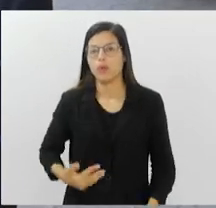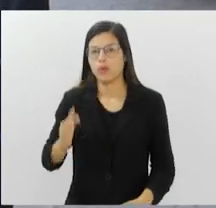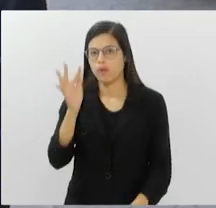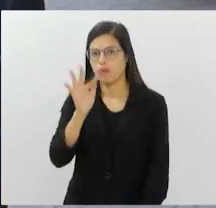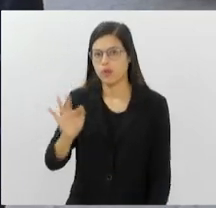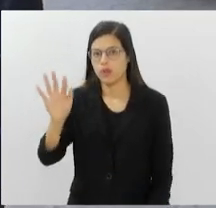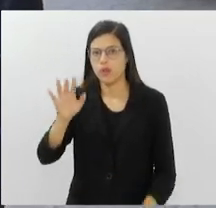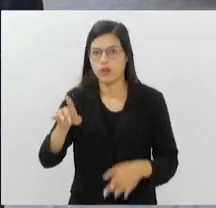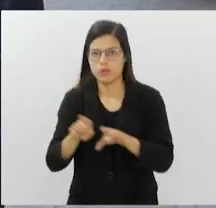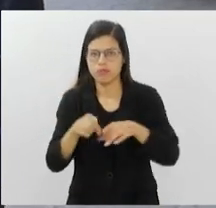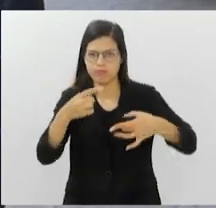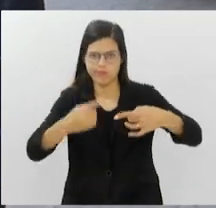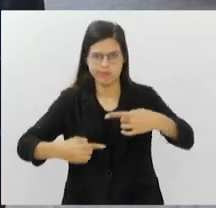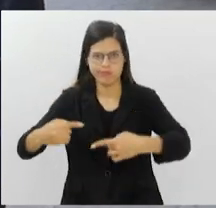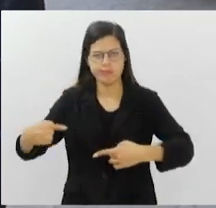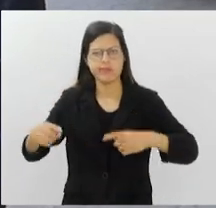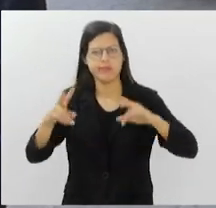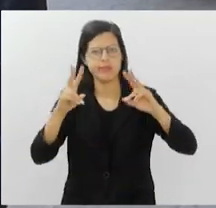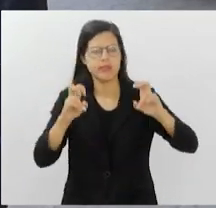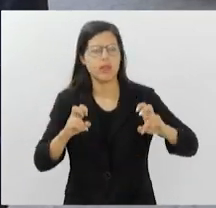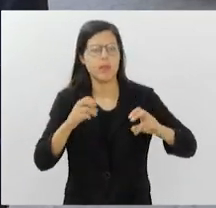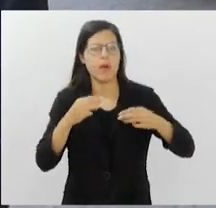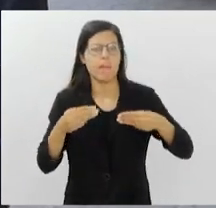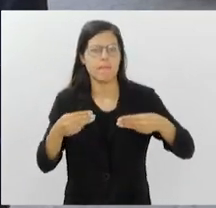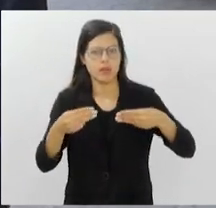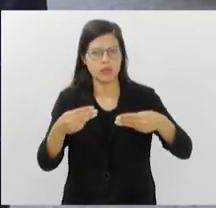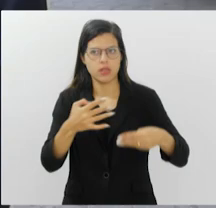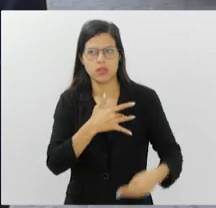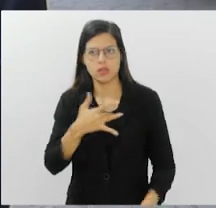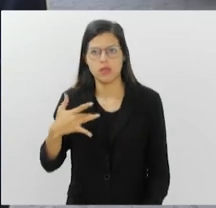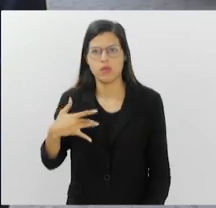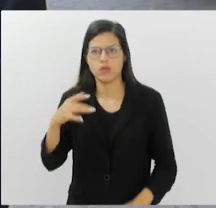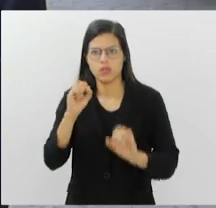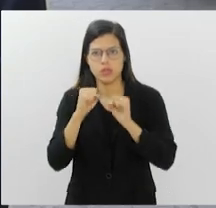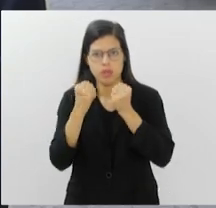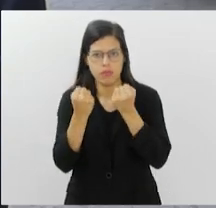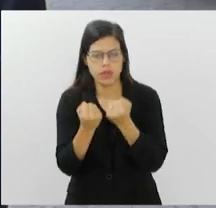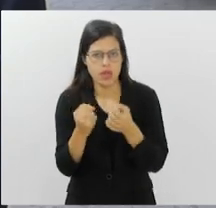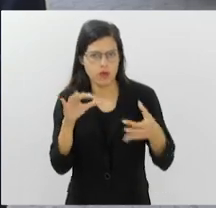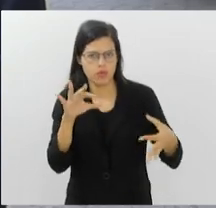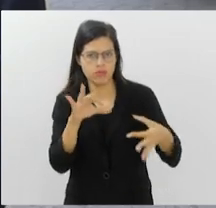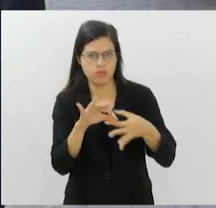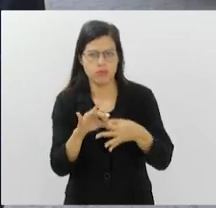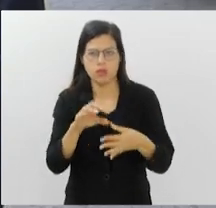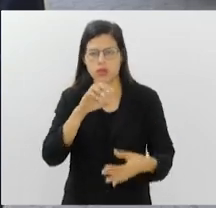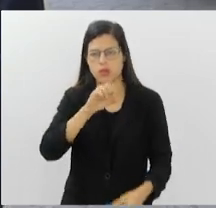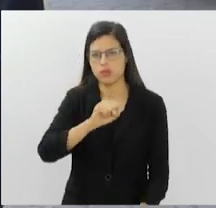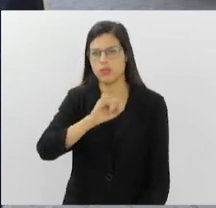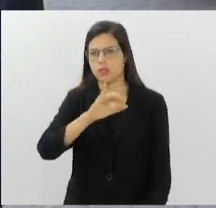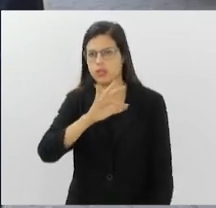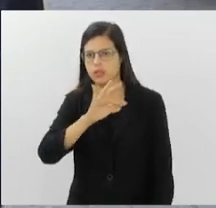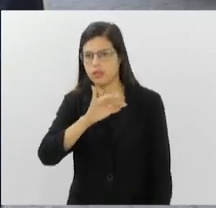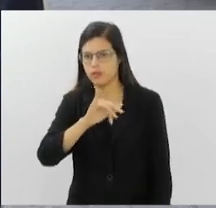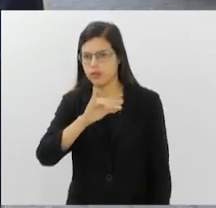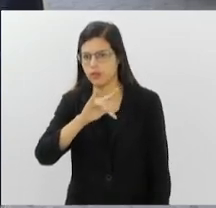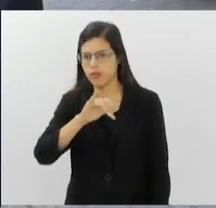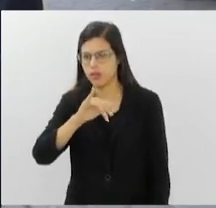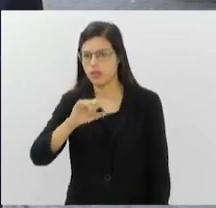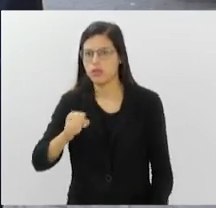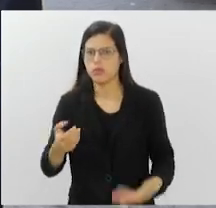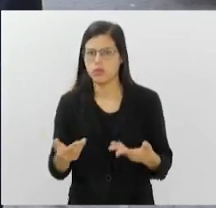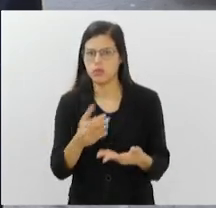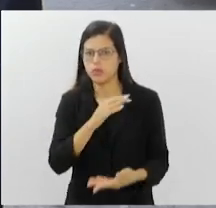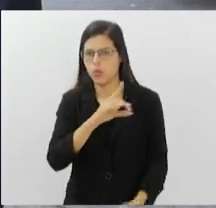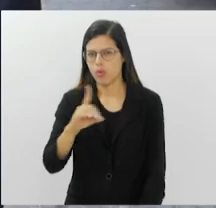Brasília através do Ministério da Saúde, através do Seminário Integrado da Sífilis. E hoje eu estou aqui com o professor Mauro Romero, que é coordenador de